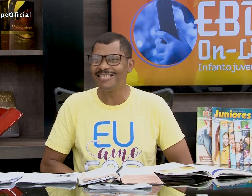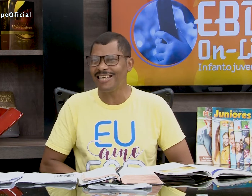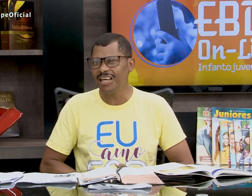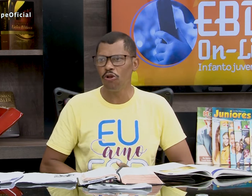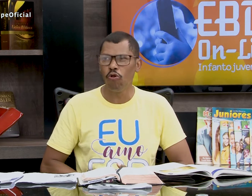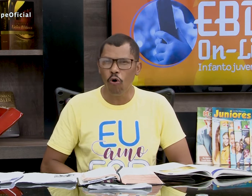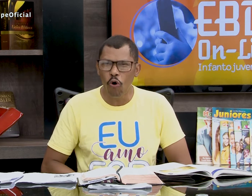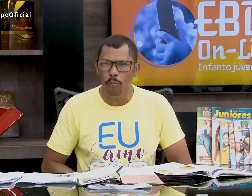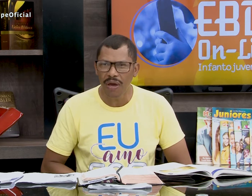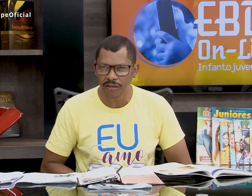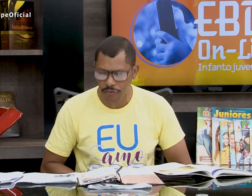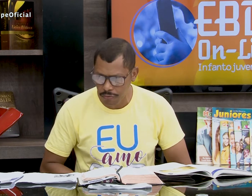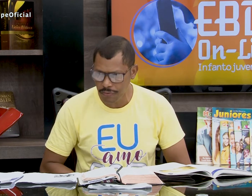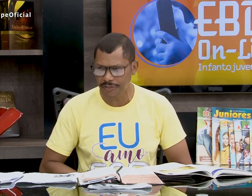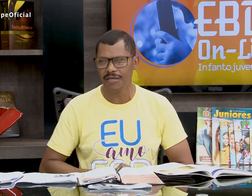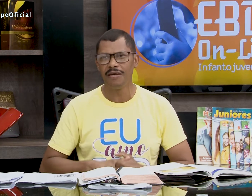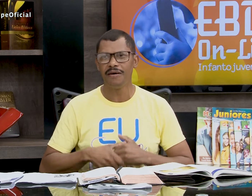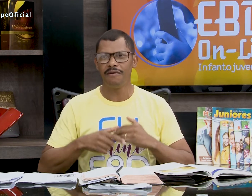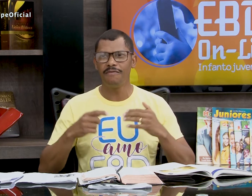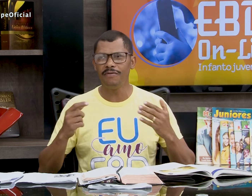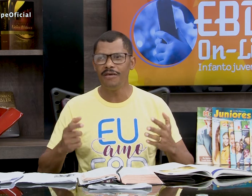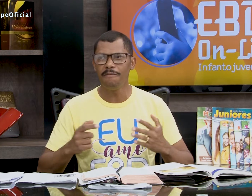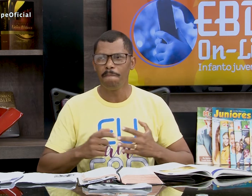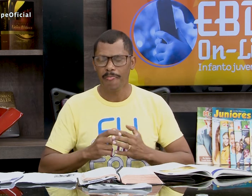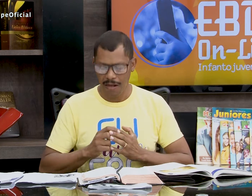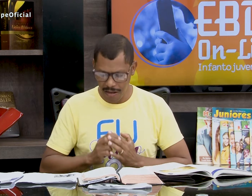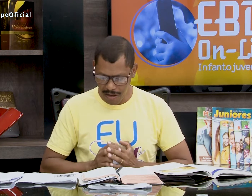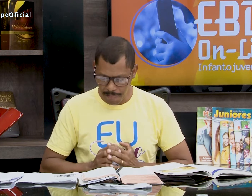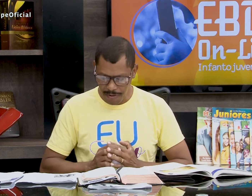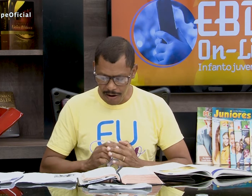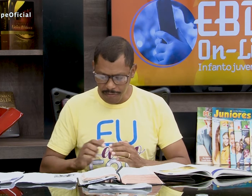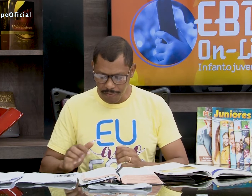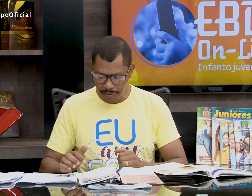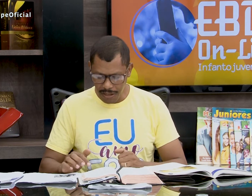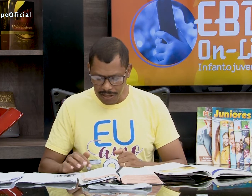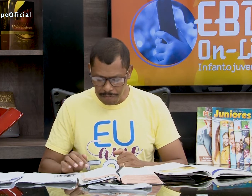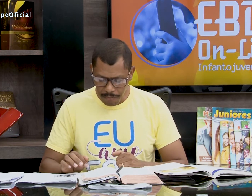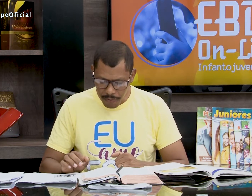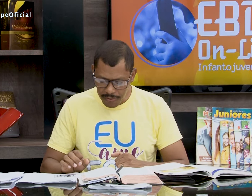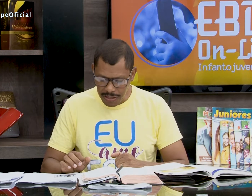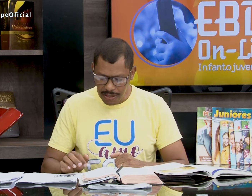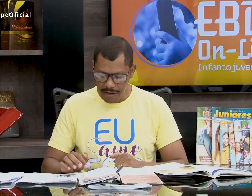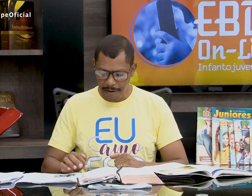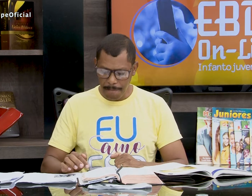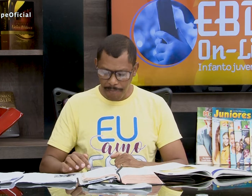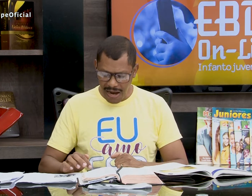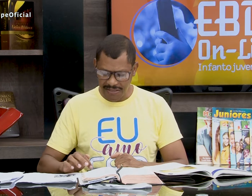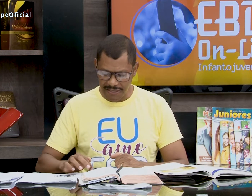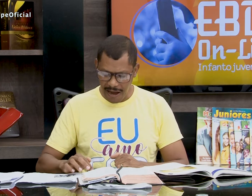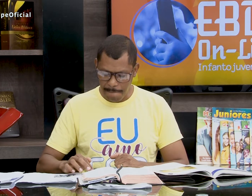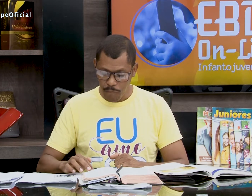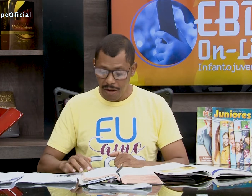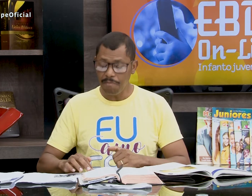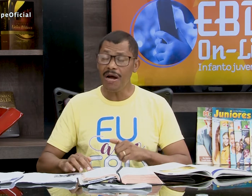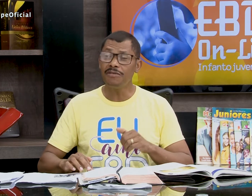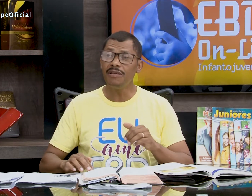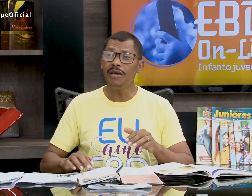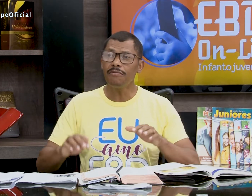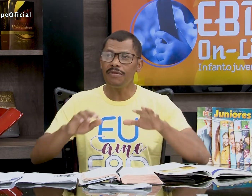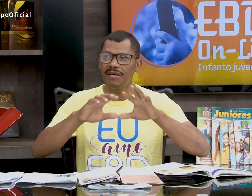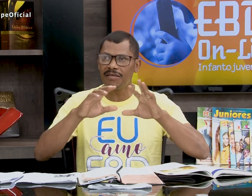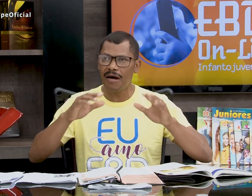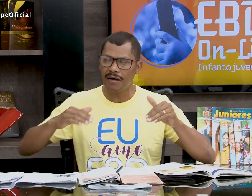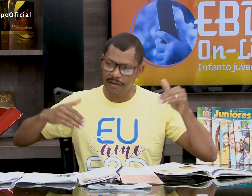2253 km onde é Paulo ele pode passar